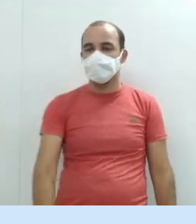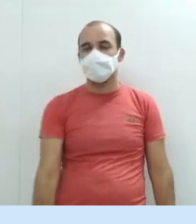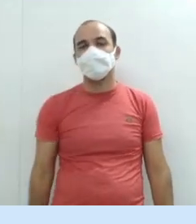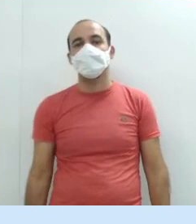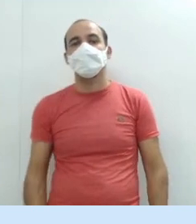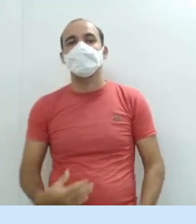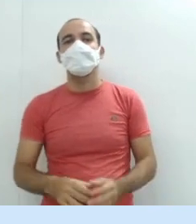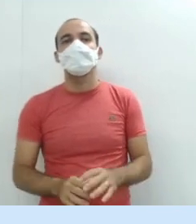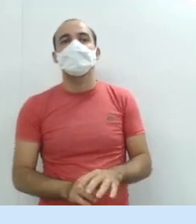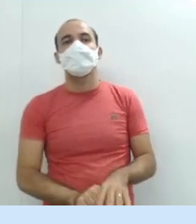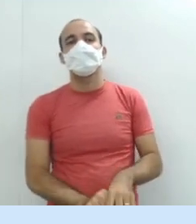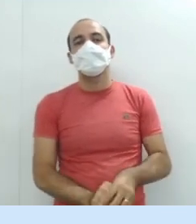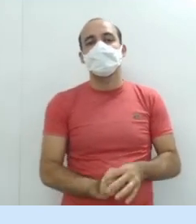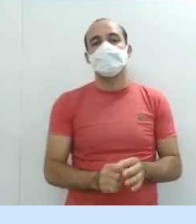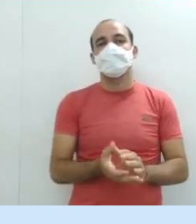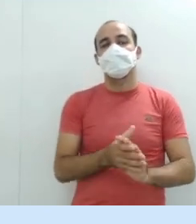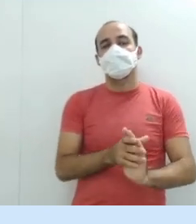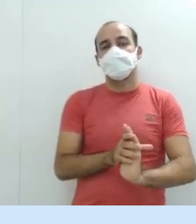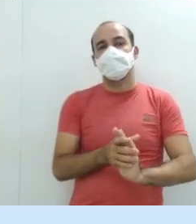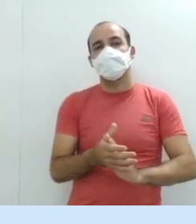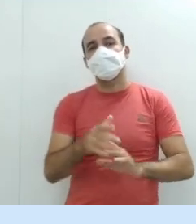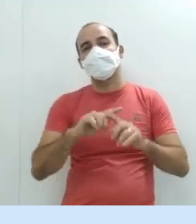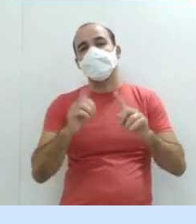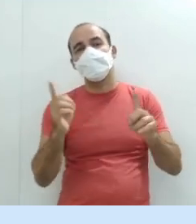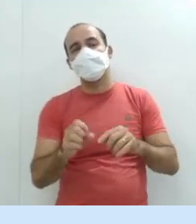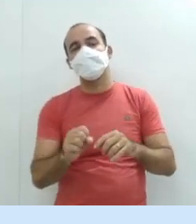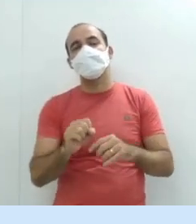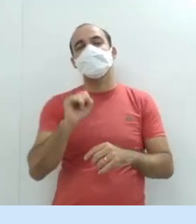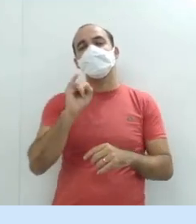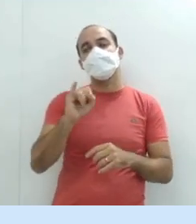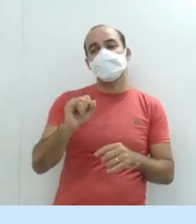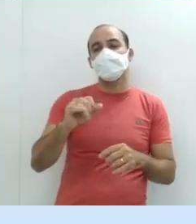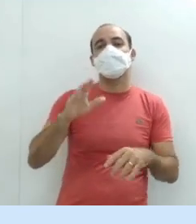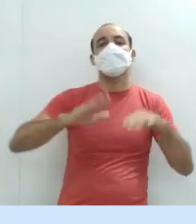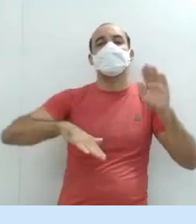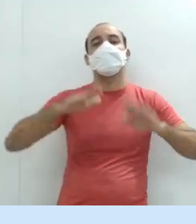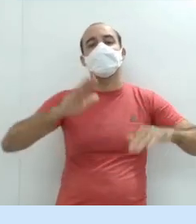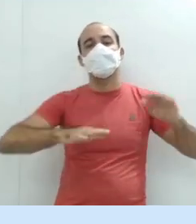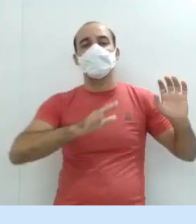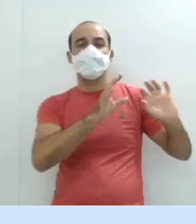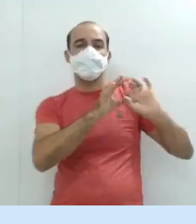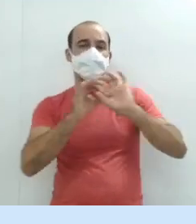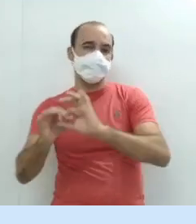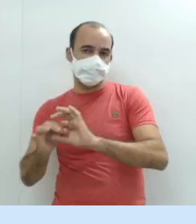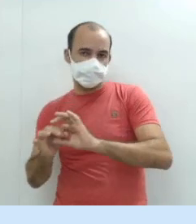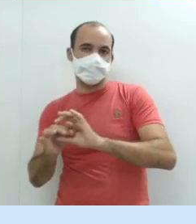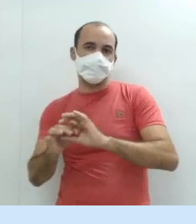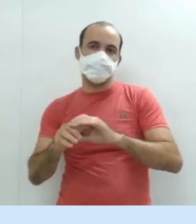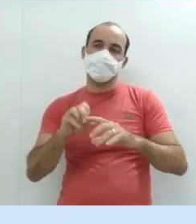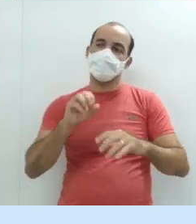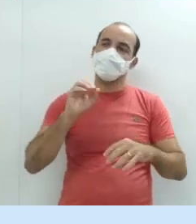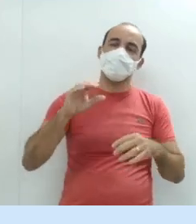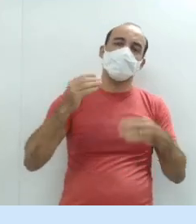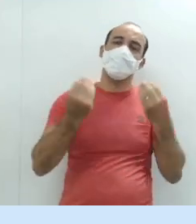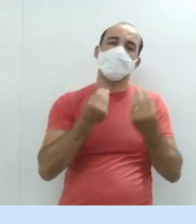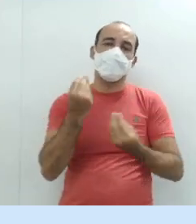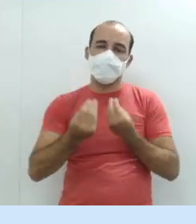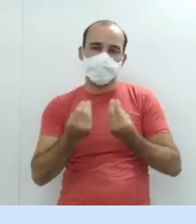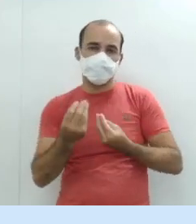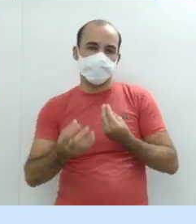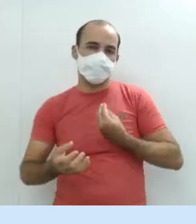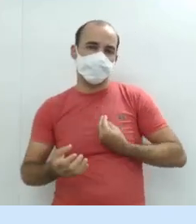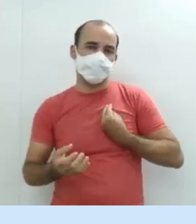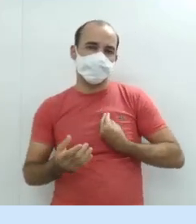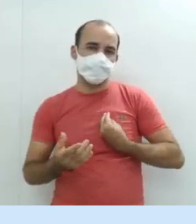determinada situação, como é que você se vê e como é que você vê a pessoa que está ao seu redor? Nós estamos agora, por exemplo,